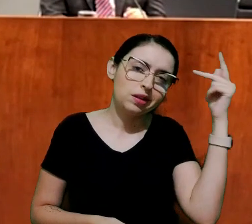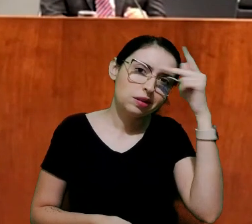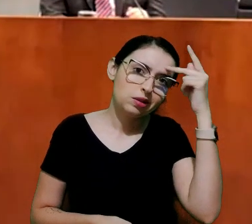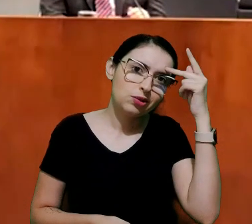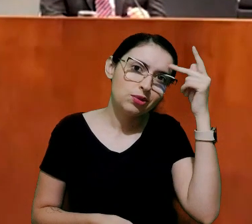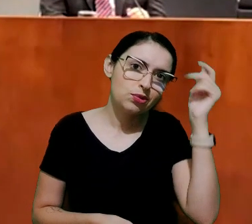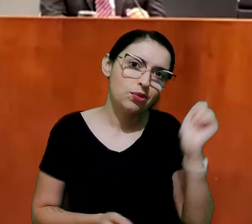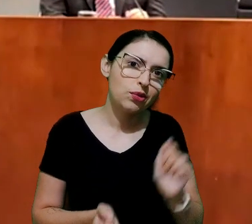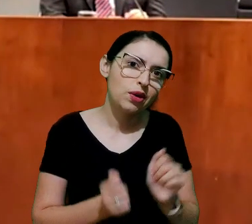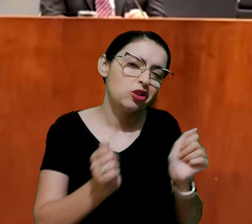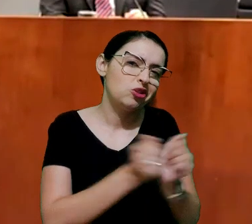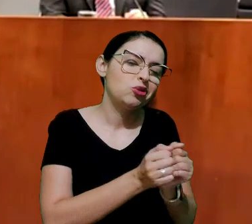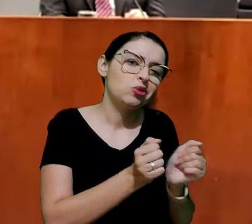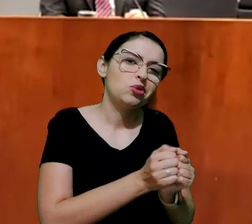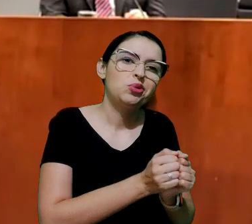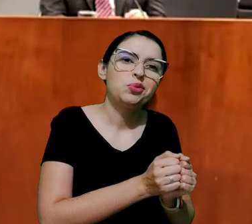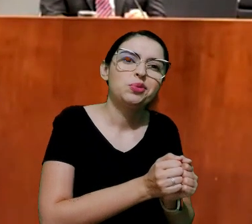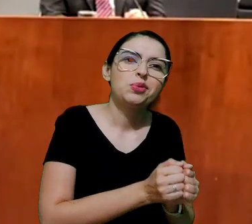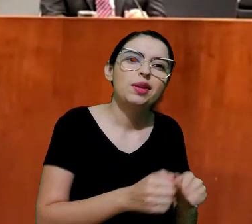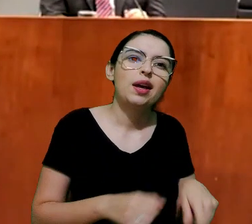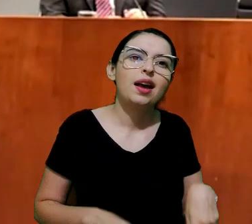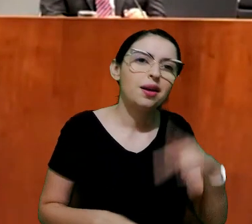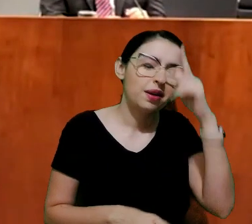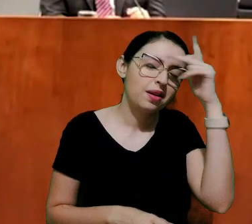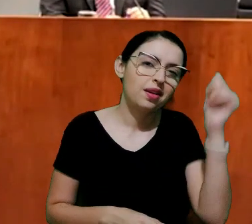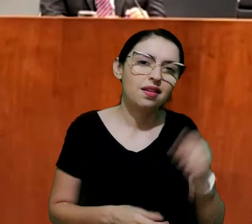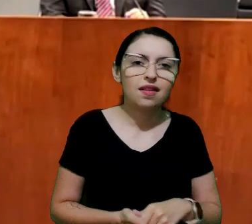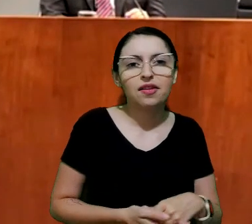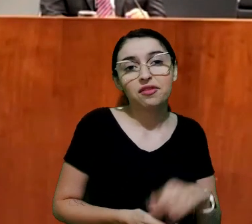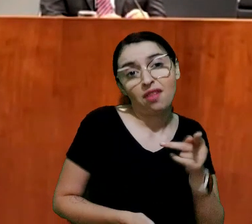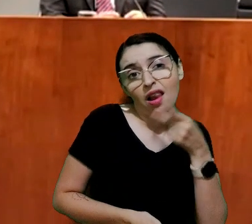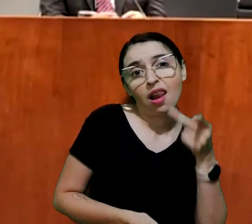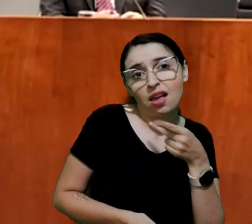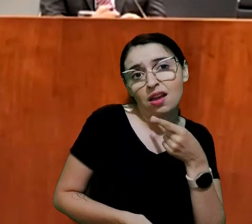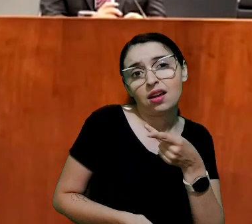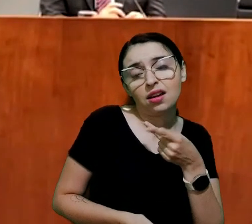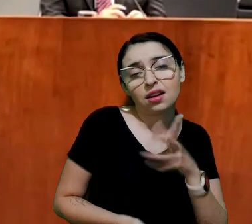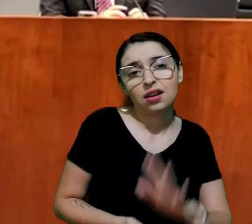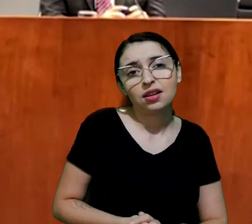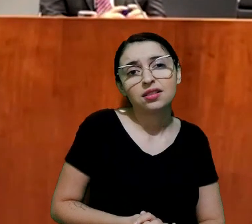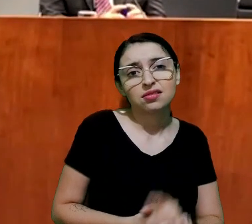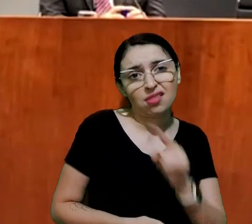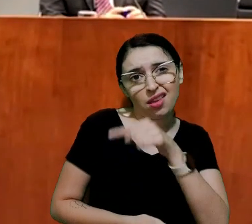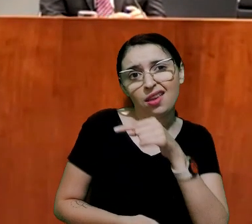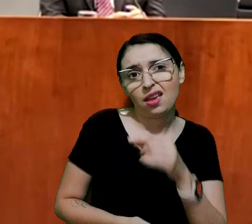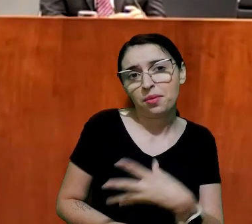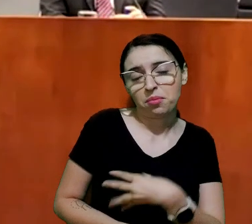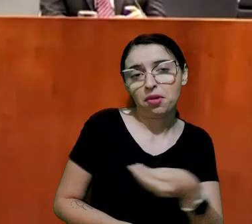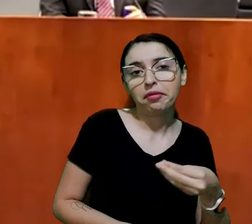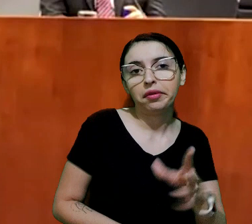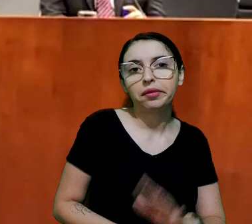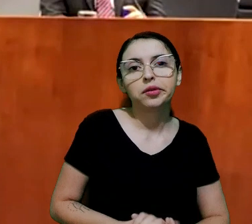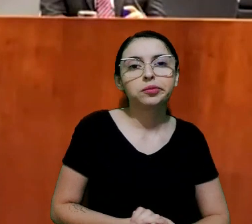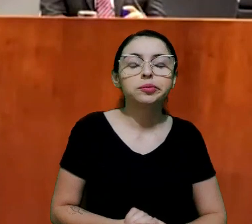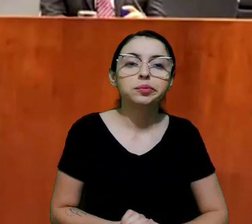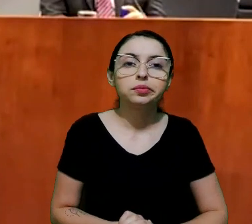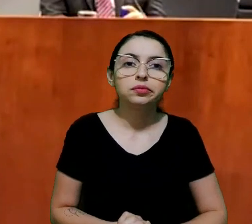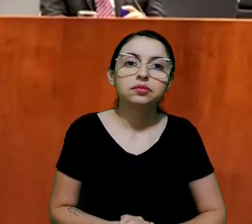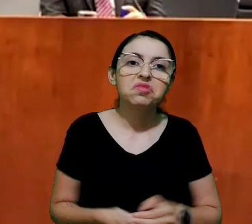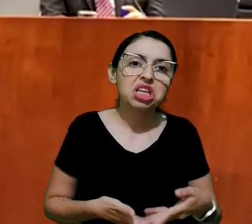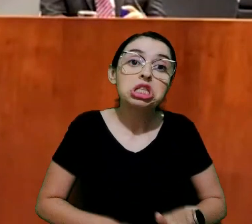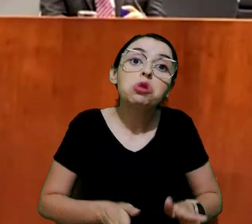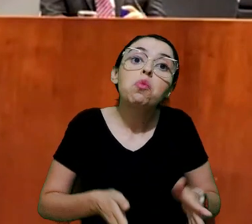umbigo no balcão do registrador civil e dizer, sabe aquele ali? É meu filho, mas nasceu